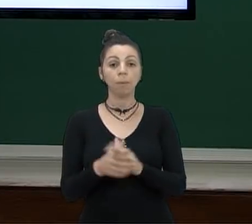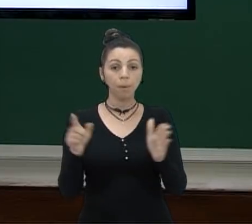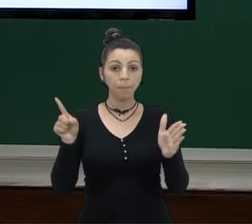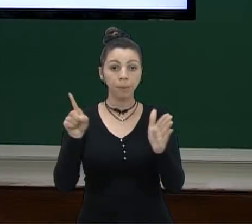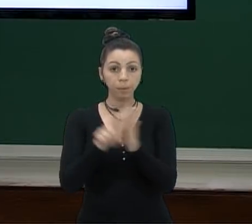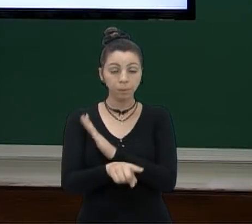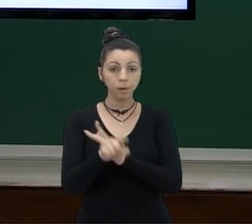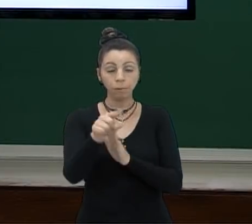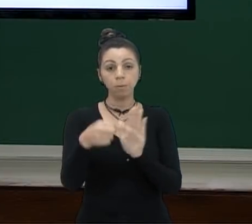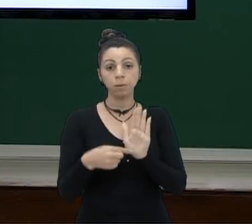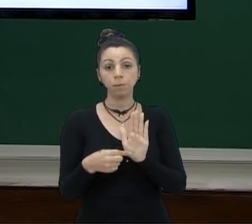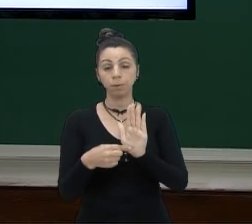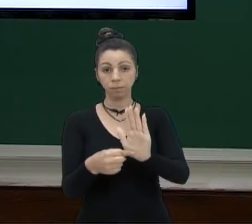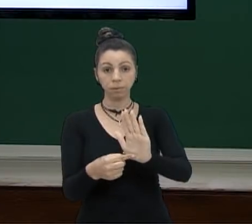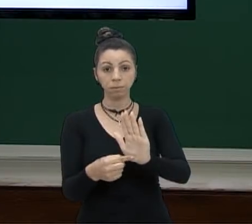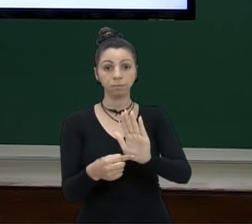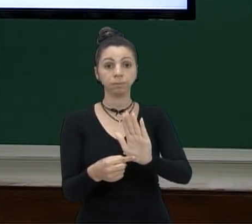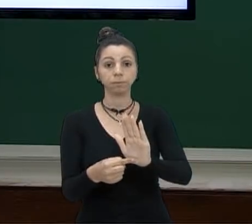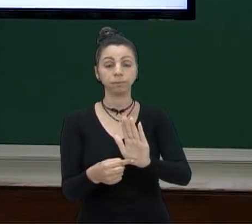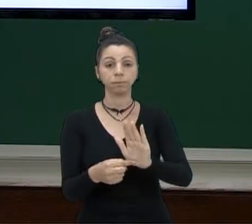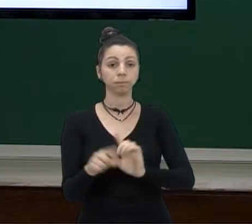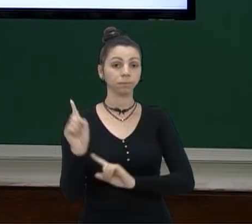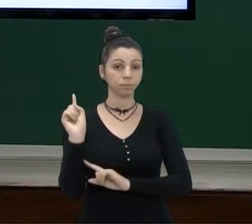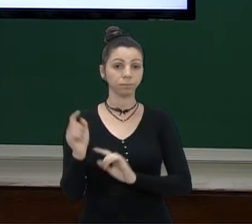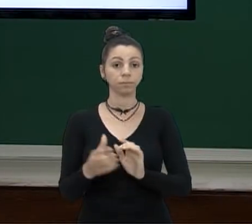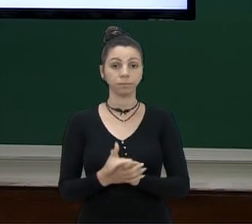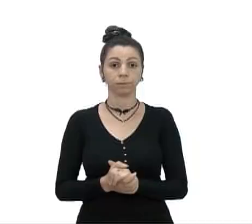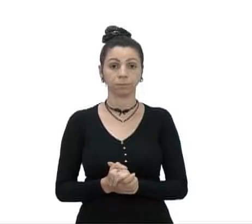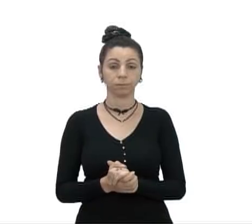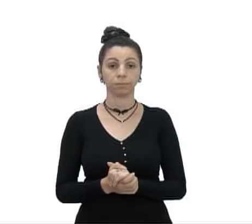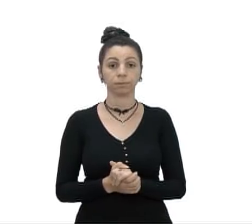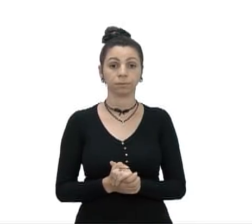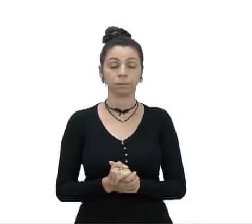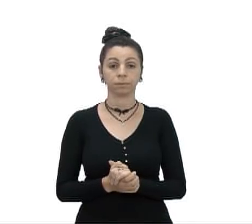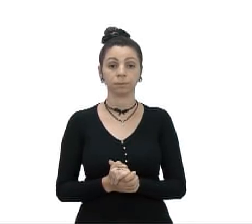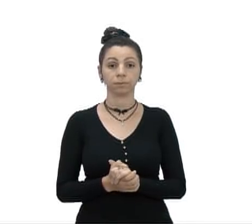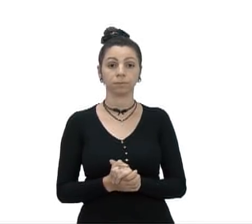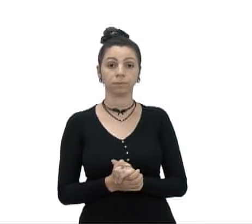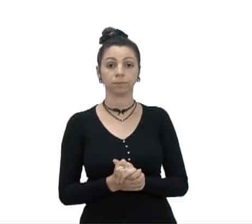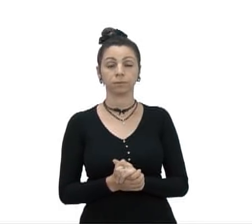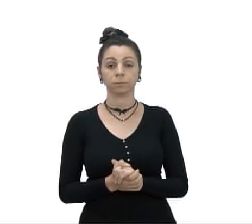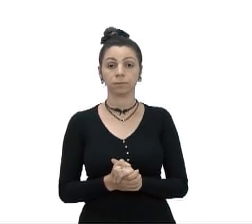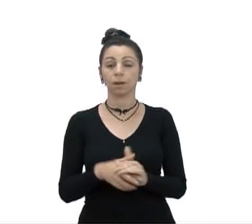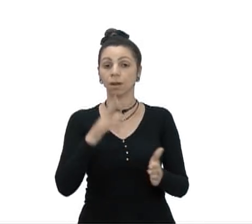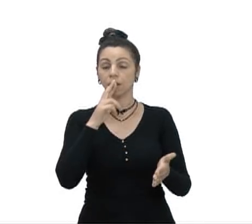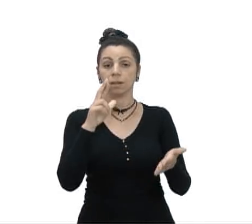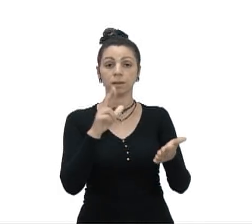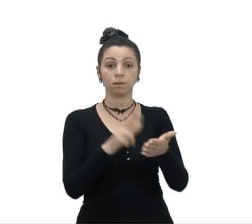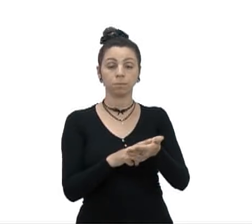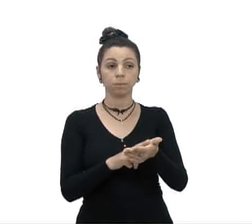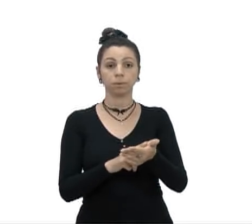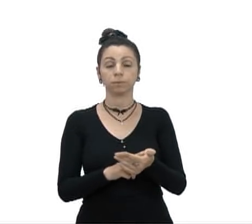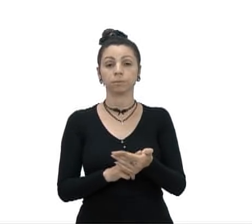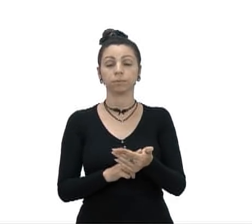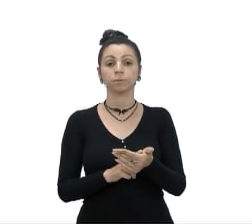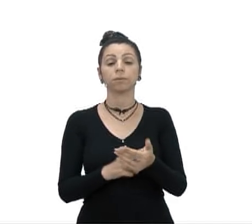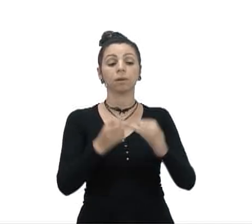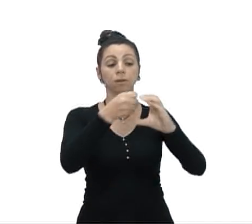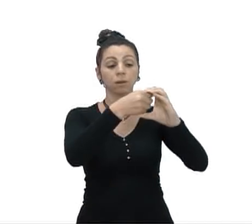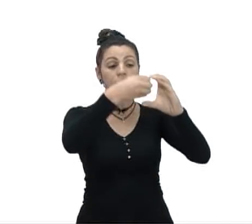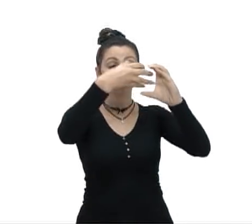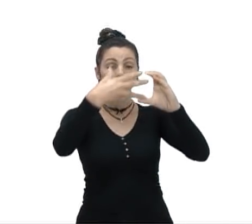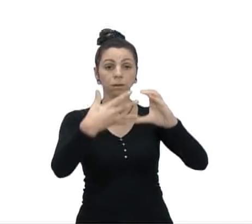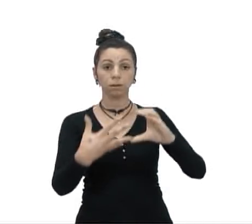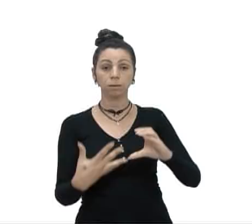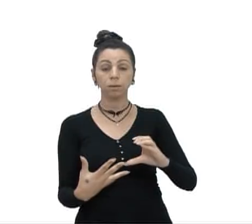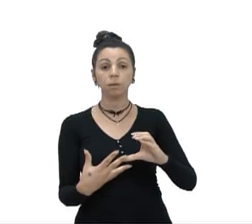para vocês mais um pouquinho sobre essas propriedades. Assinale entre as alternativas abaixo qual apresenta as características